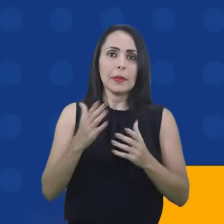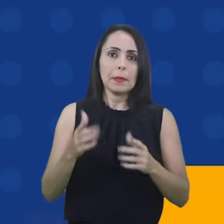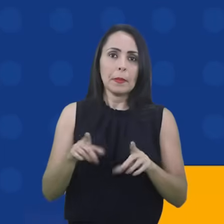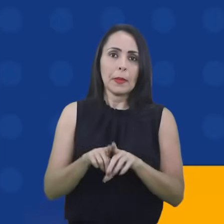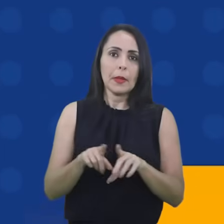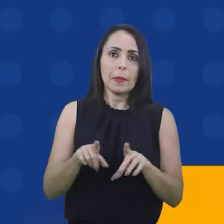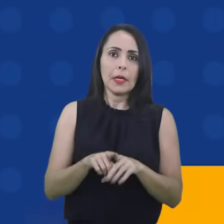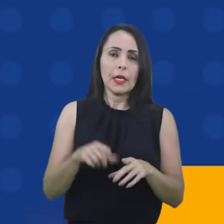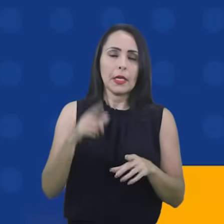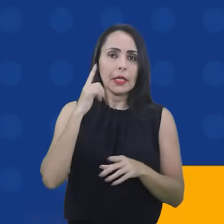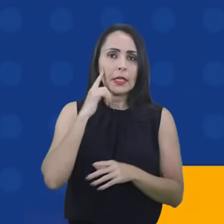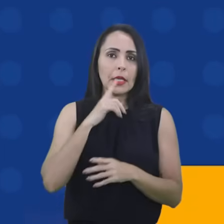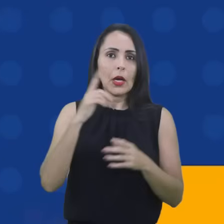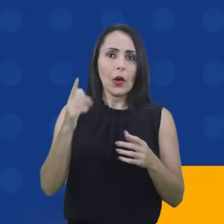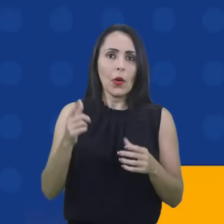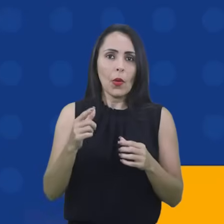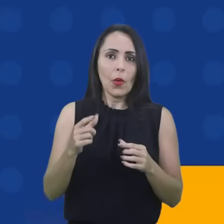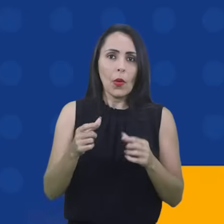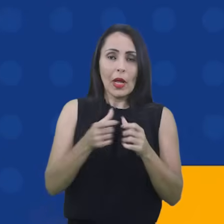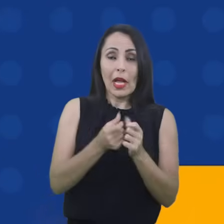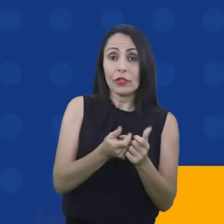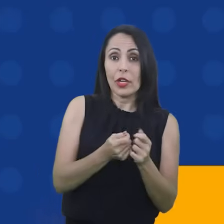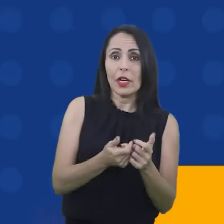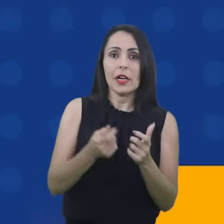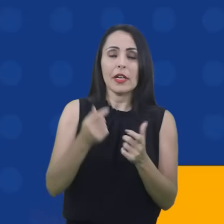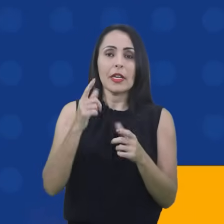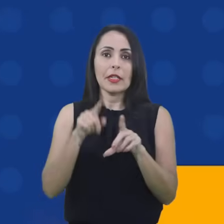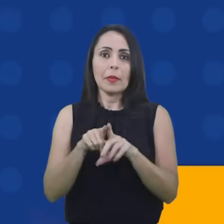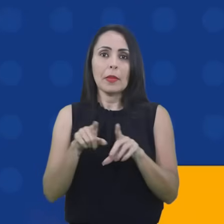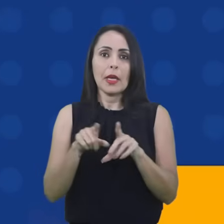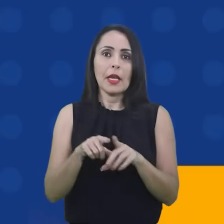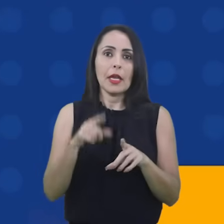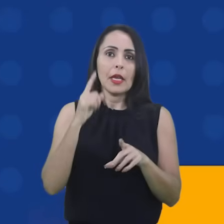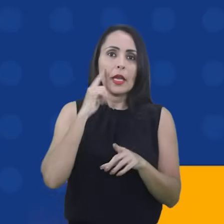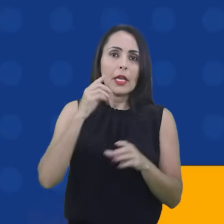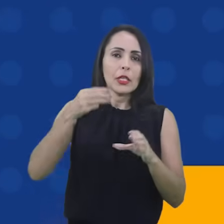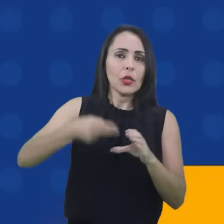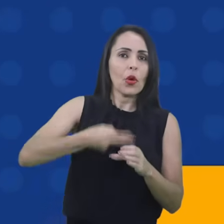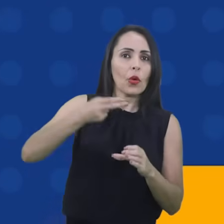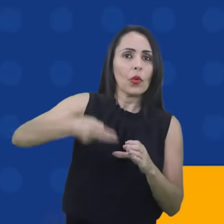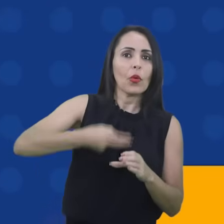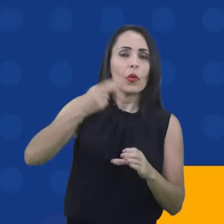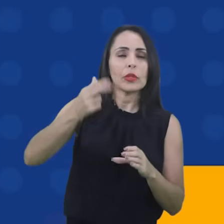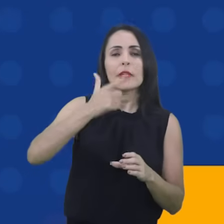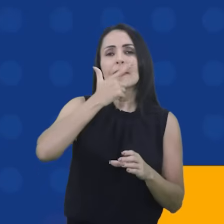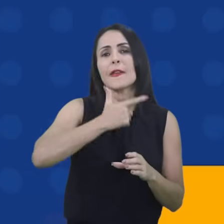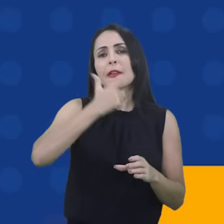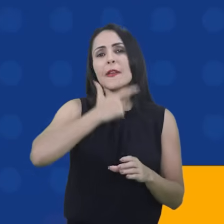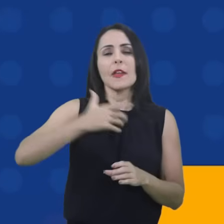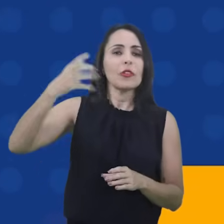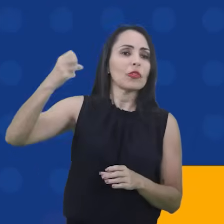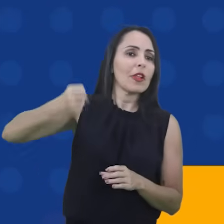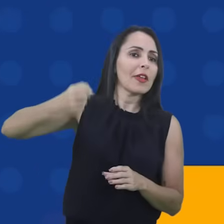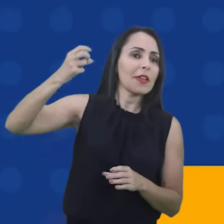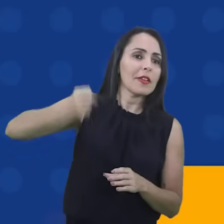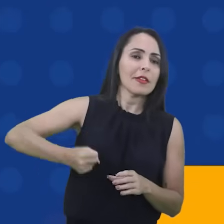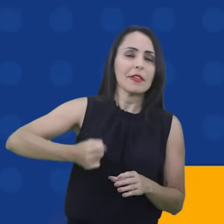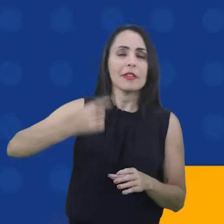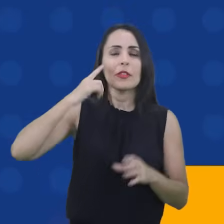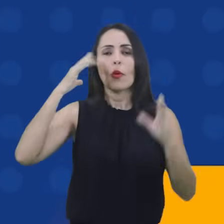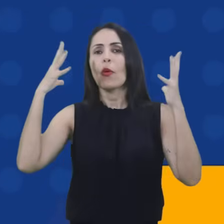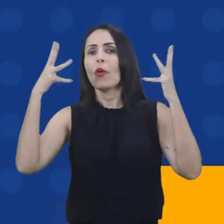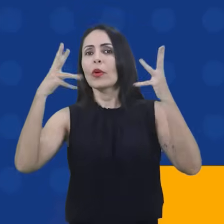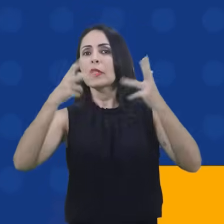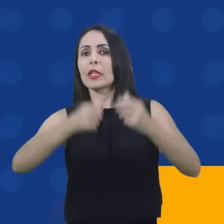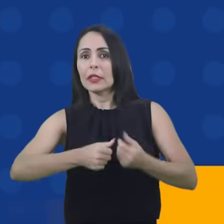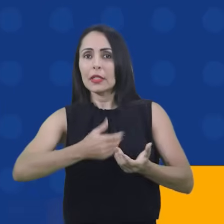aipo, acelga, castanhas, né, nozes, iogurte, queijo, leite, todos esses alimentos, né, eles têm